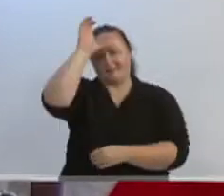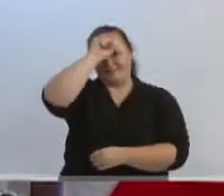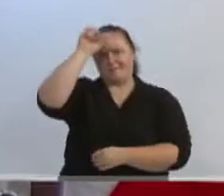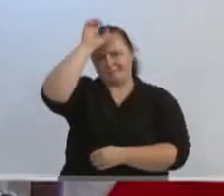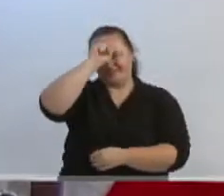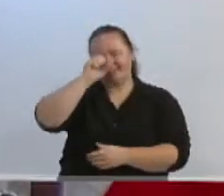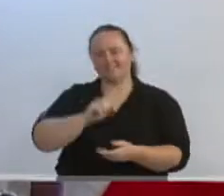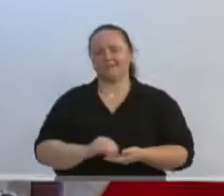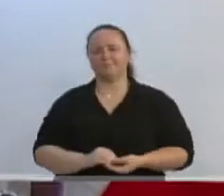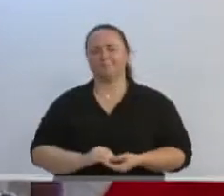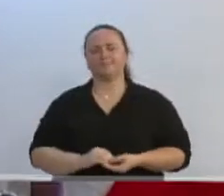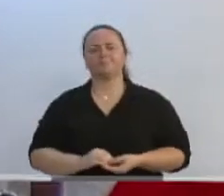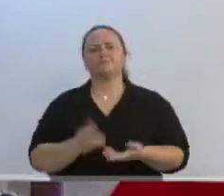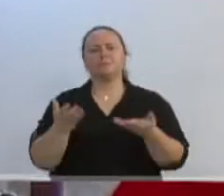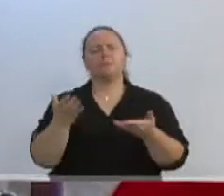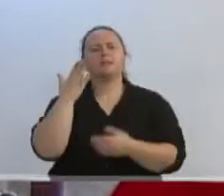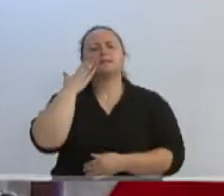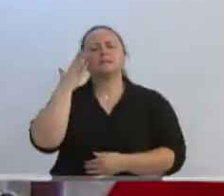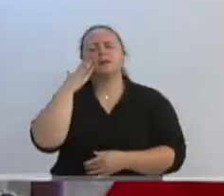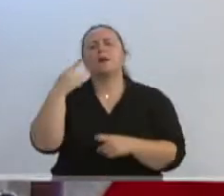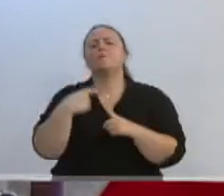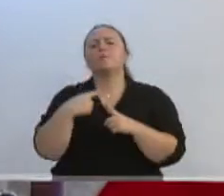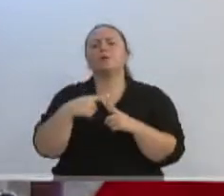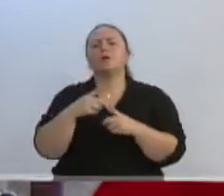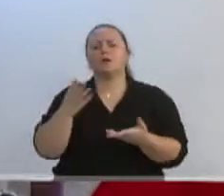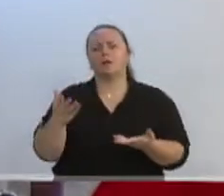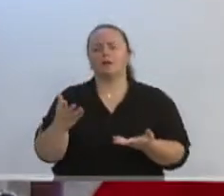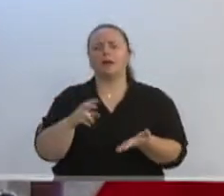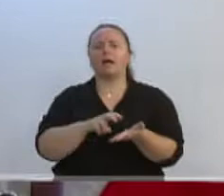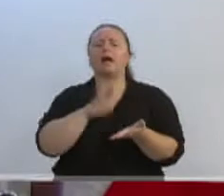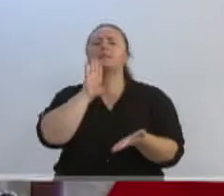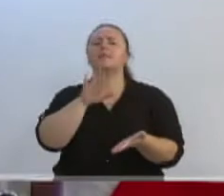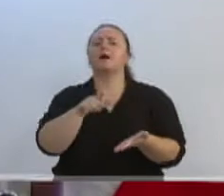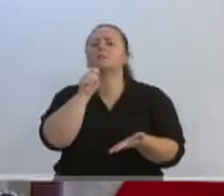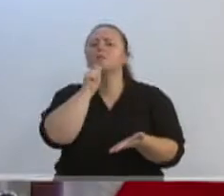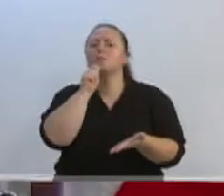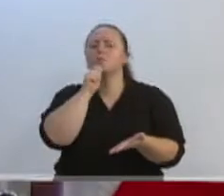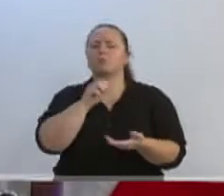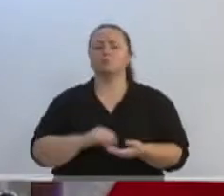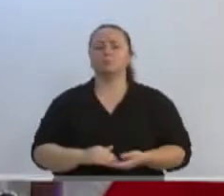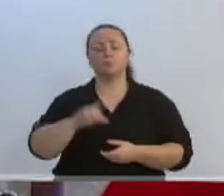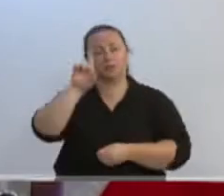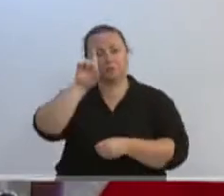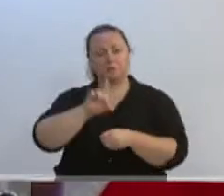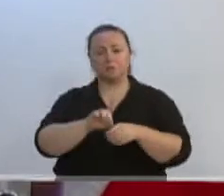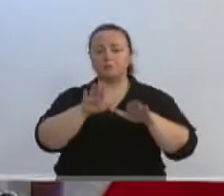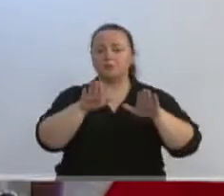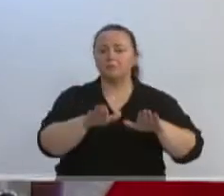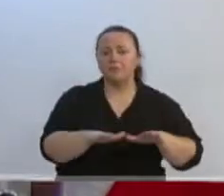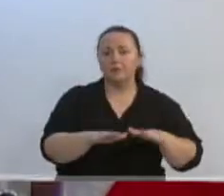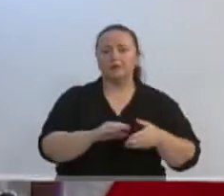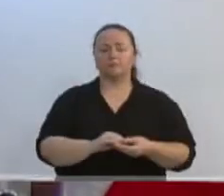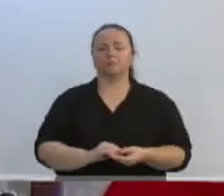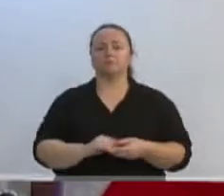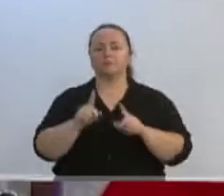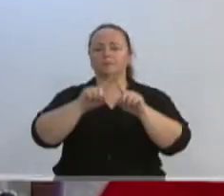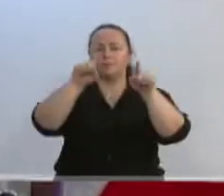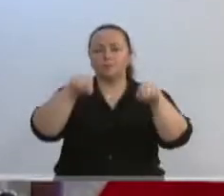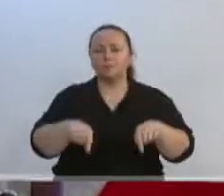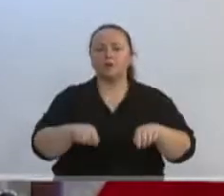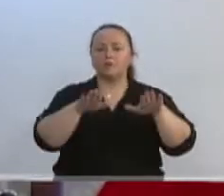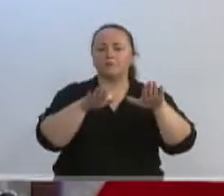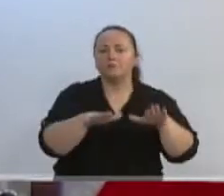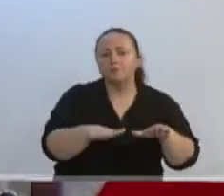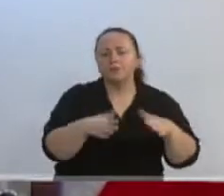Então, eu queria saber por que a gente não inclui realmente um turno vespertino. É a possibilidade, a diretora fica lá, e inclusive os funcionários da